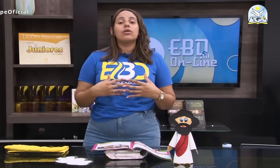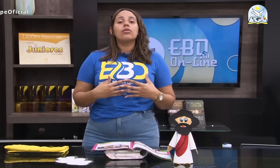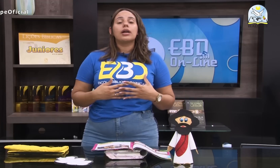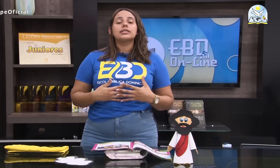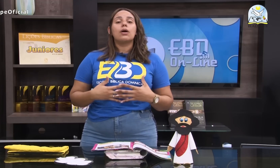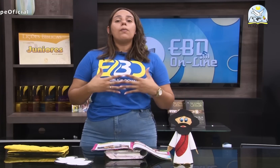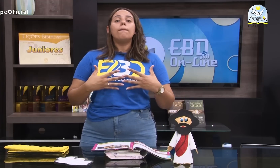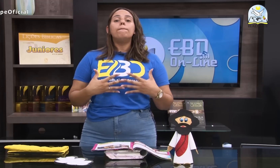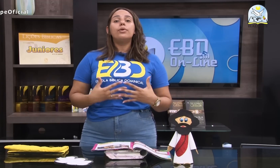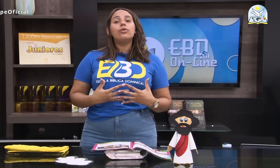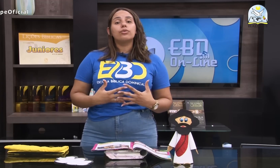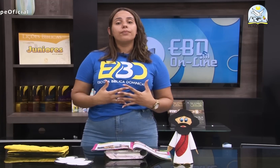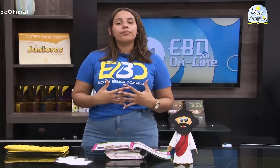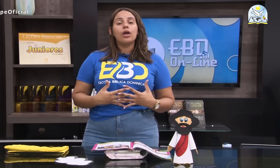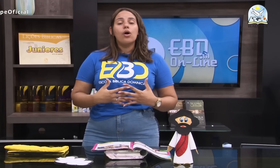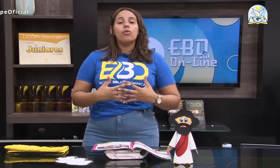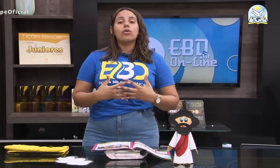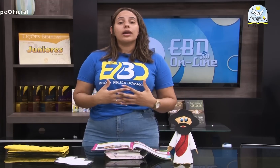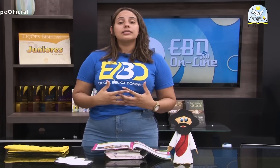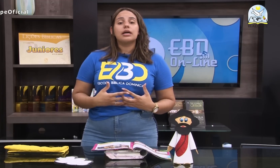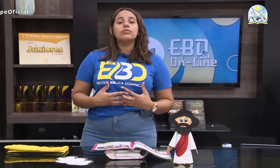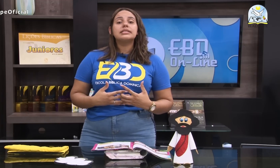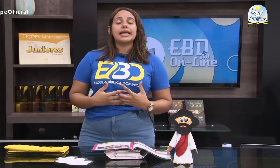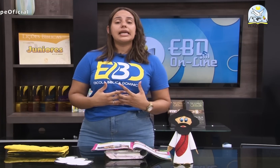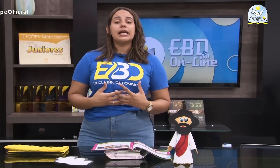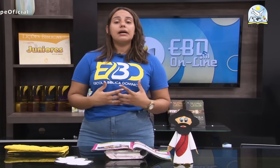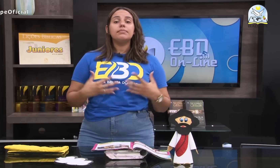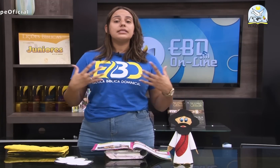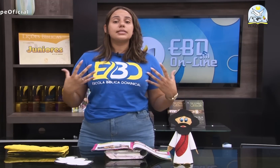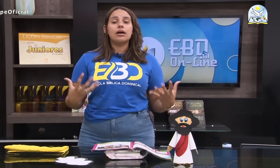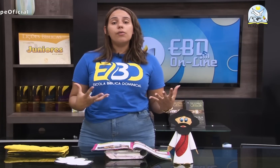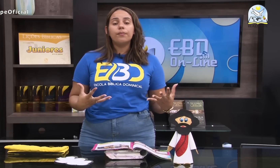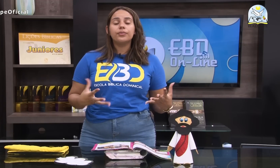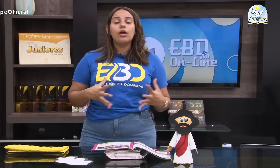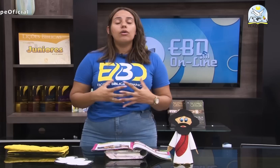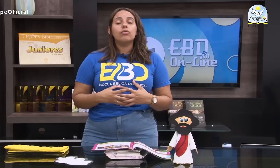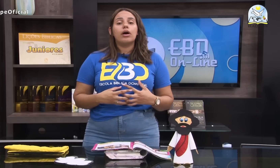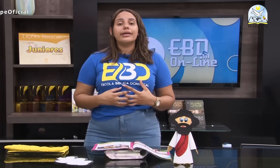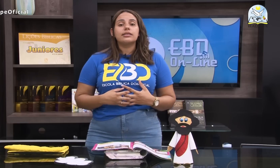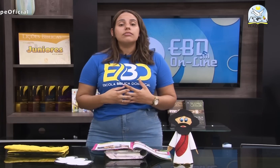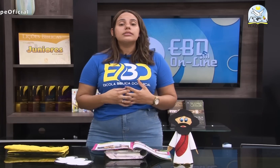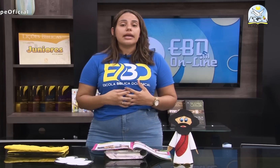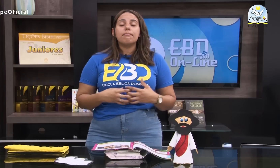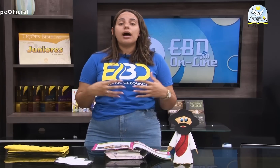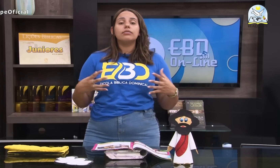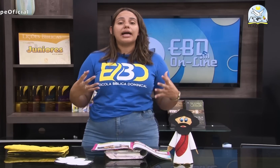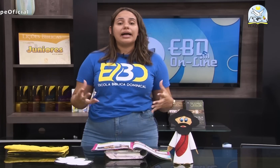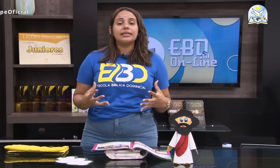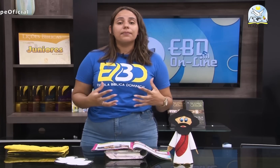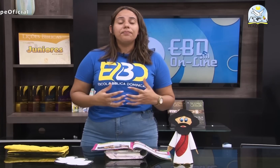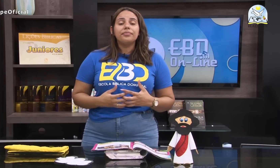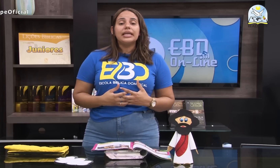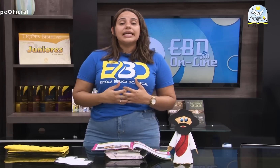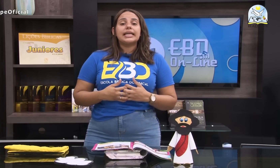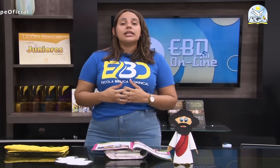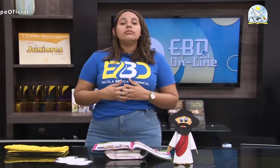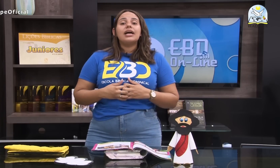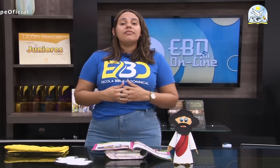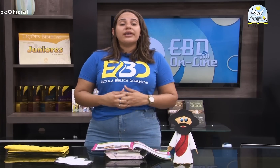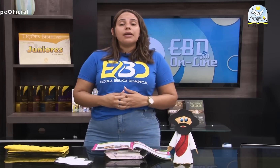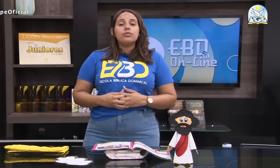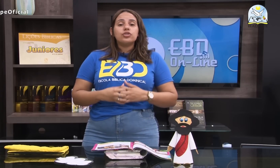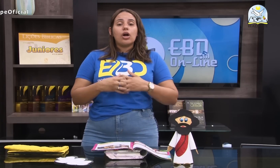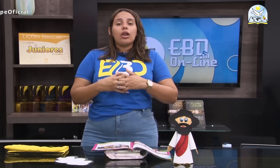tem que ter um coração puro. Um coração sem ambição, um coração sem maldade, que